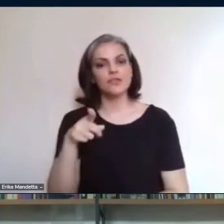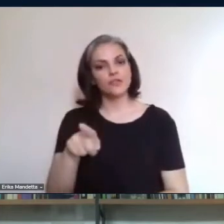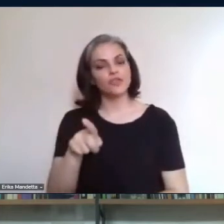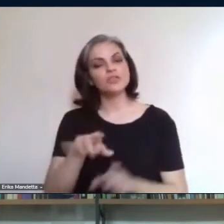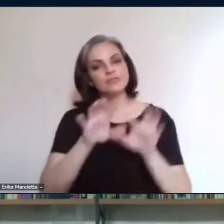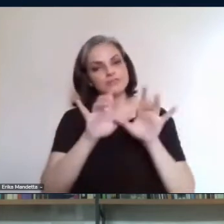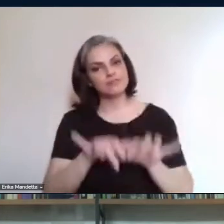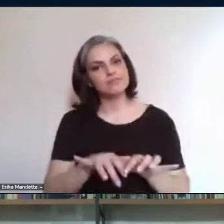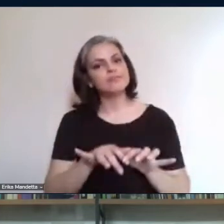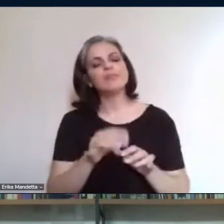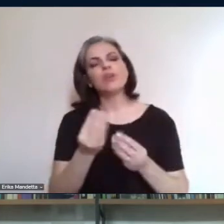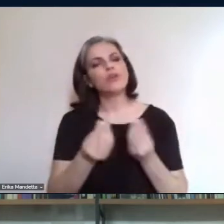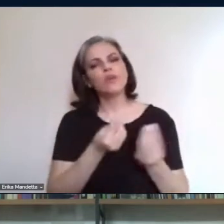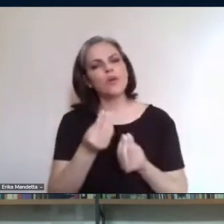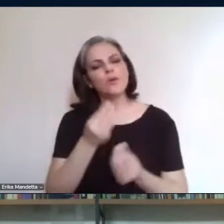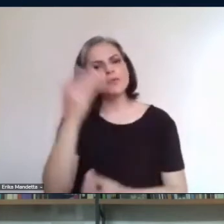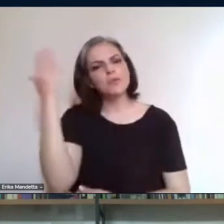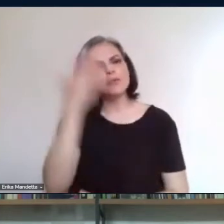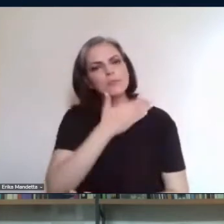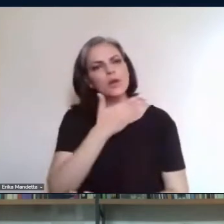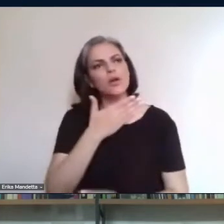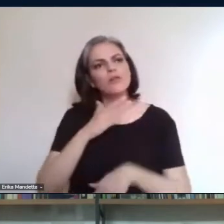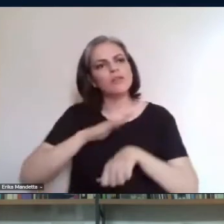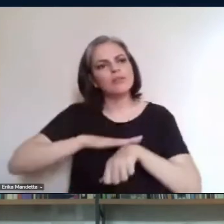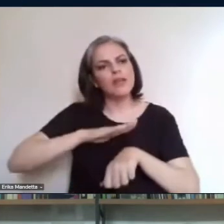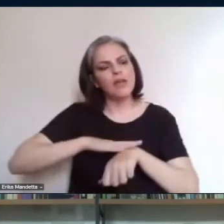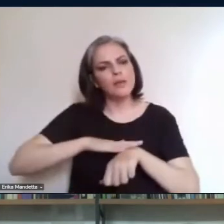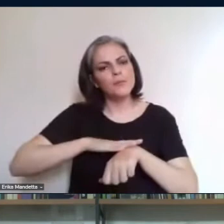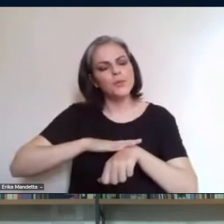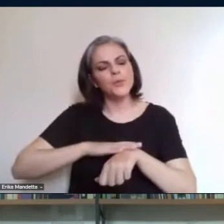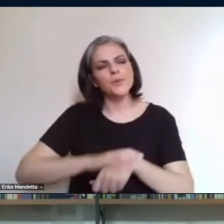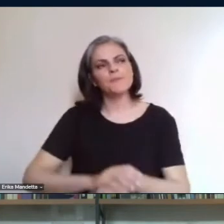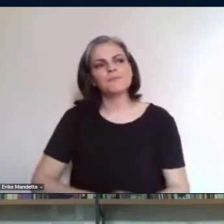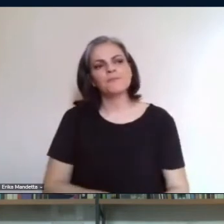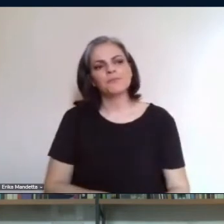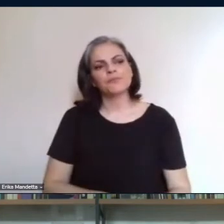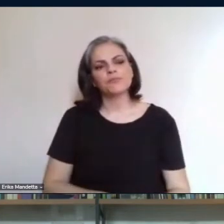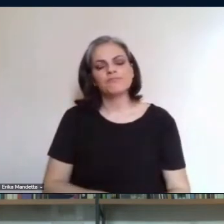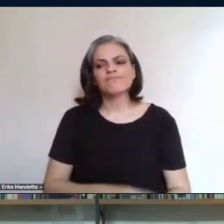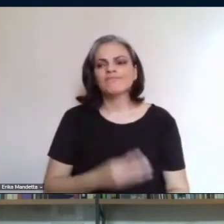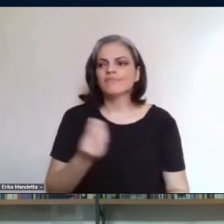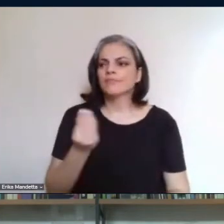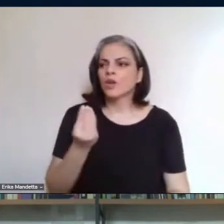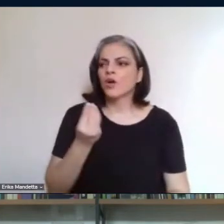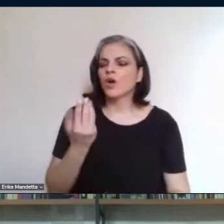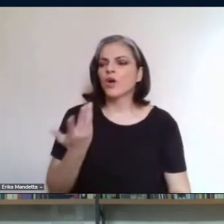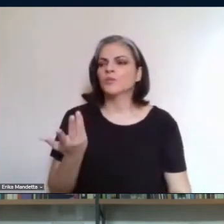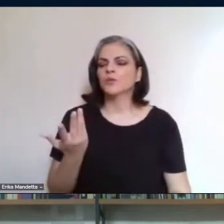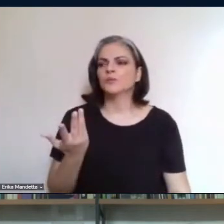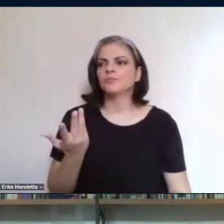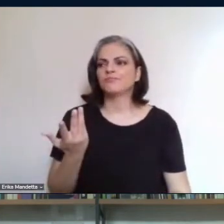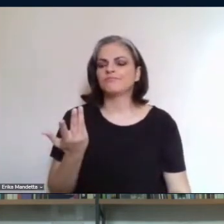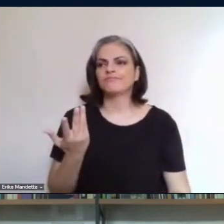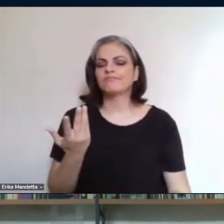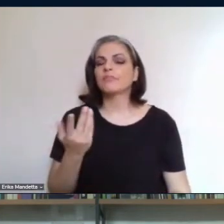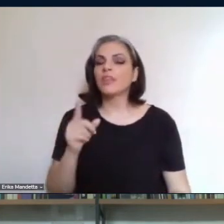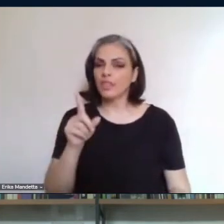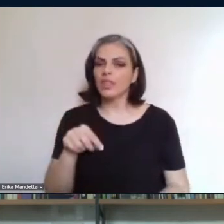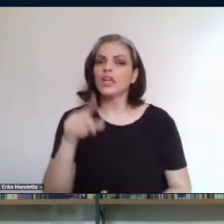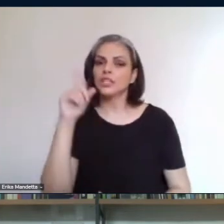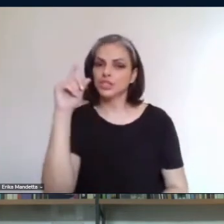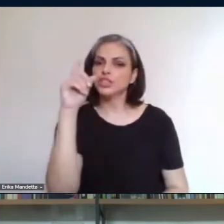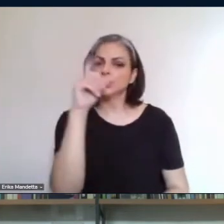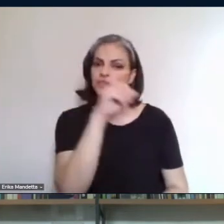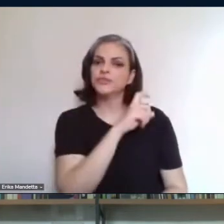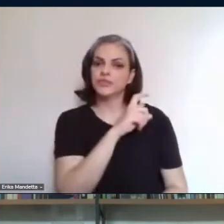sobre a comprovação do tempo, né, dificilmente o intérprete seria